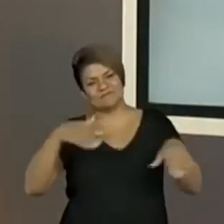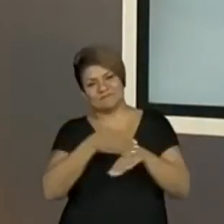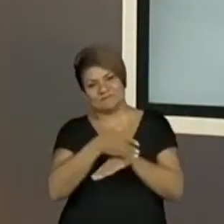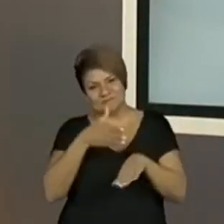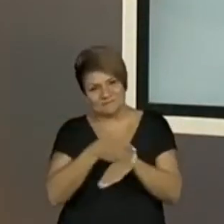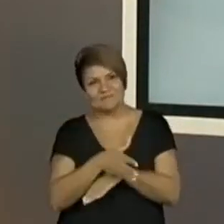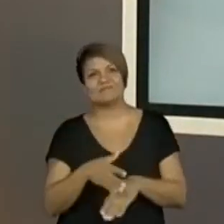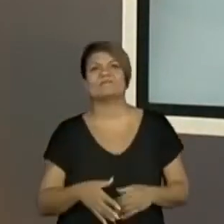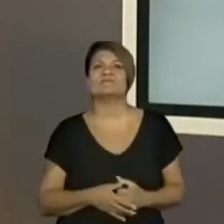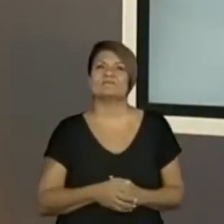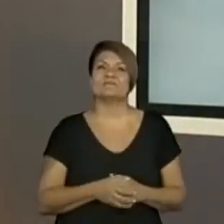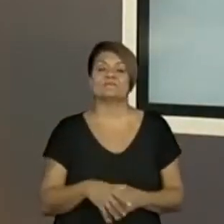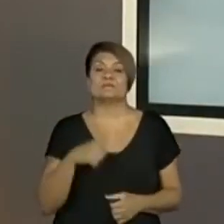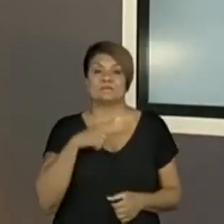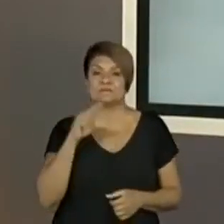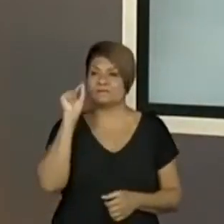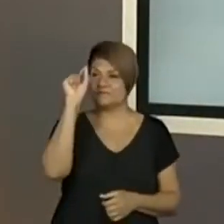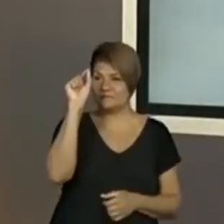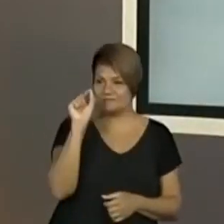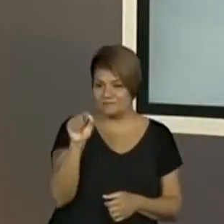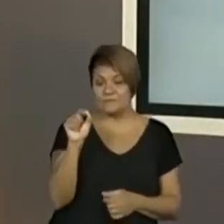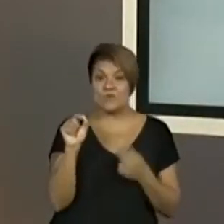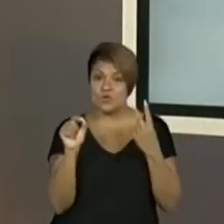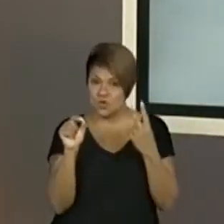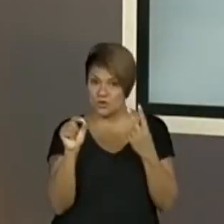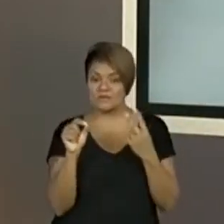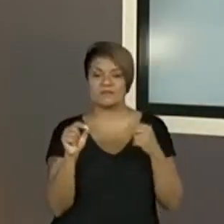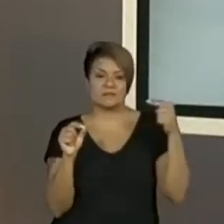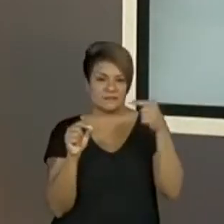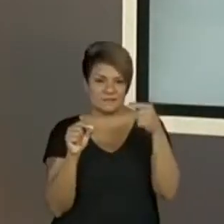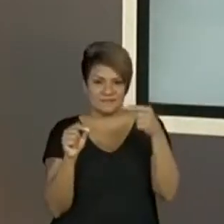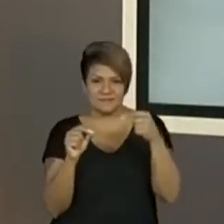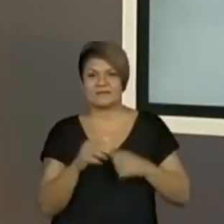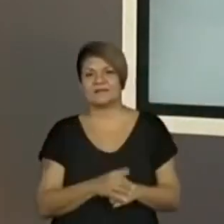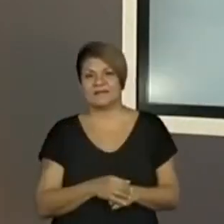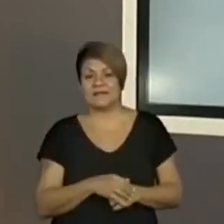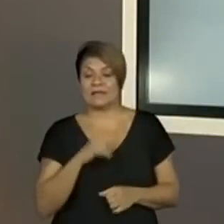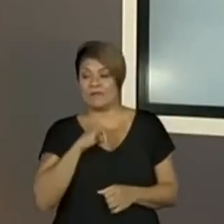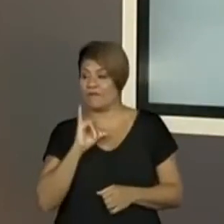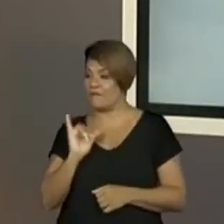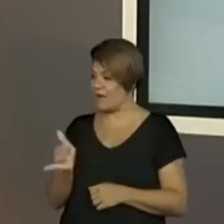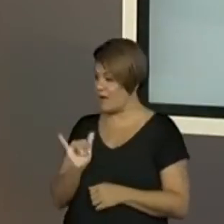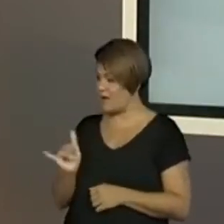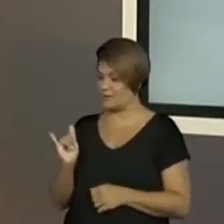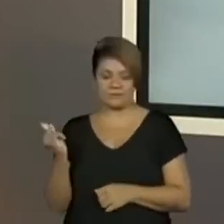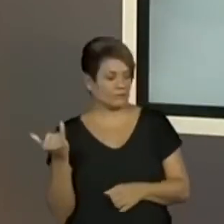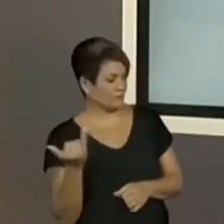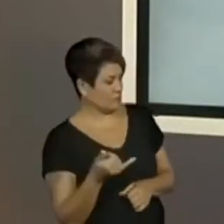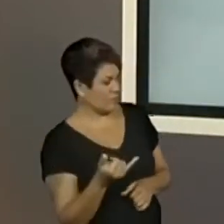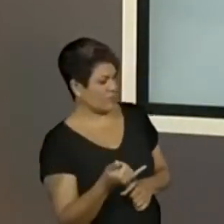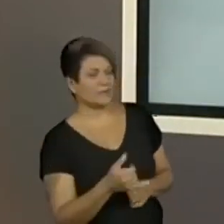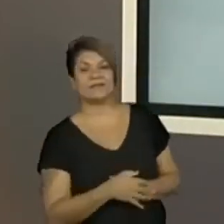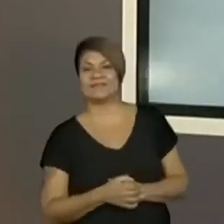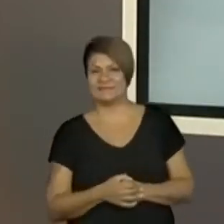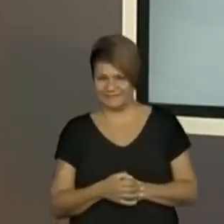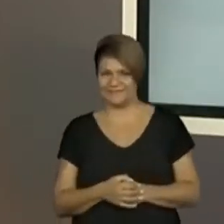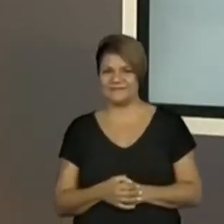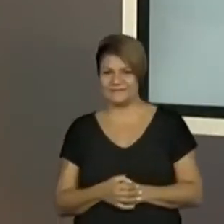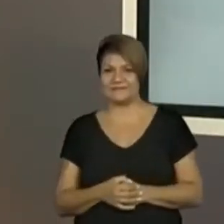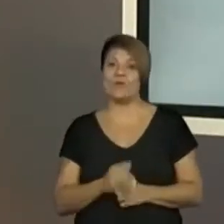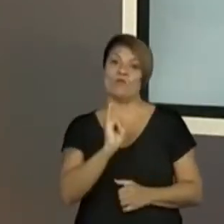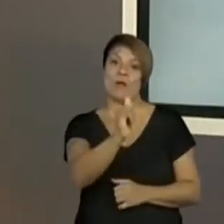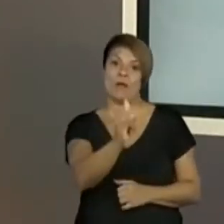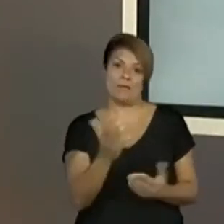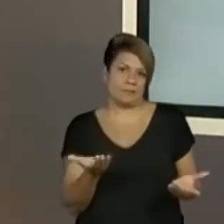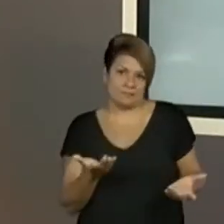tem um dois pontos de travessão. Você tem a questão do tempo. As marcações das falas, né? Do discurso direto, indireto. Importante.